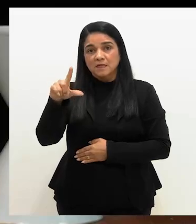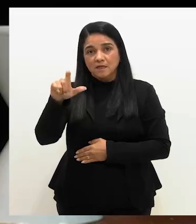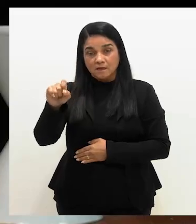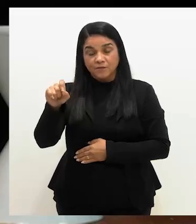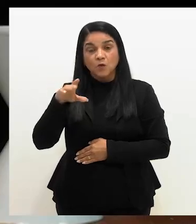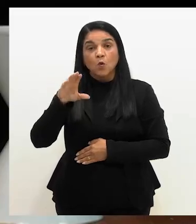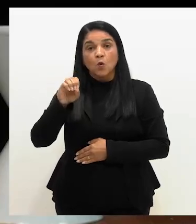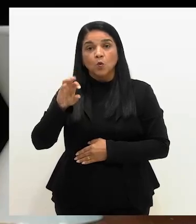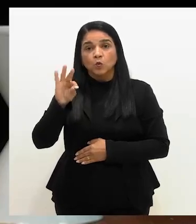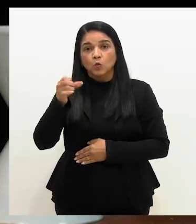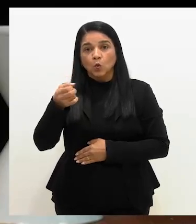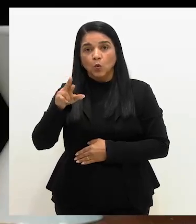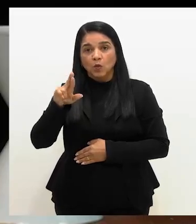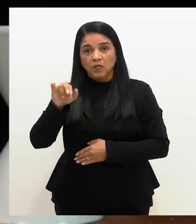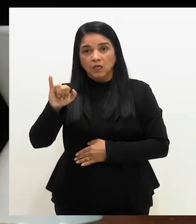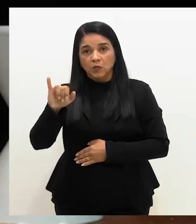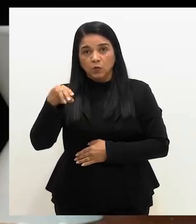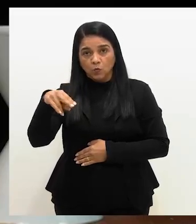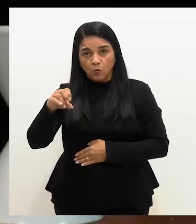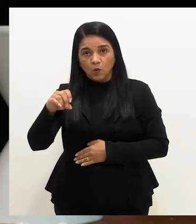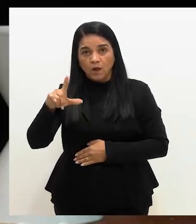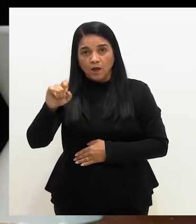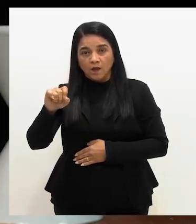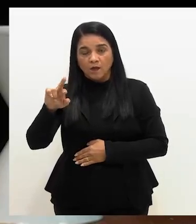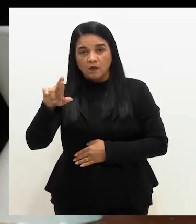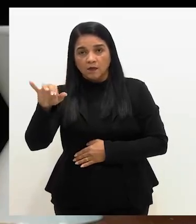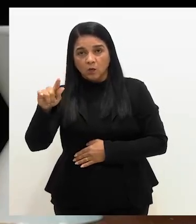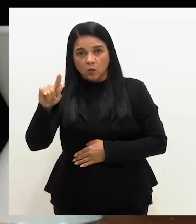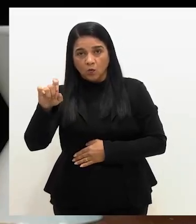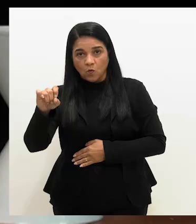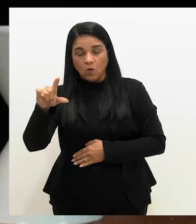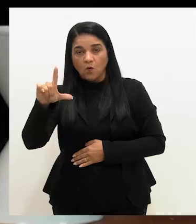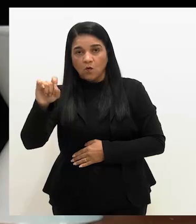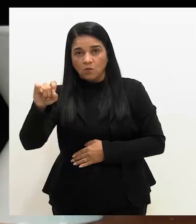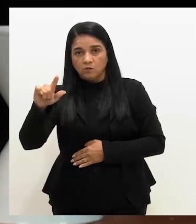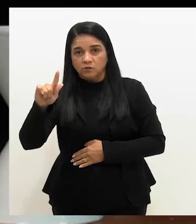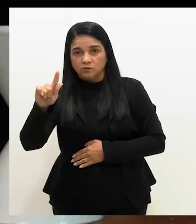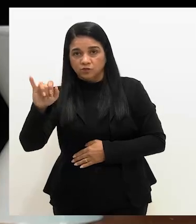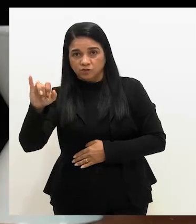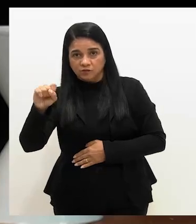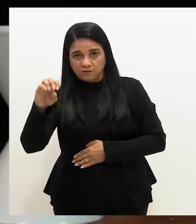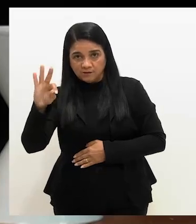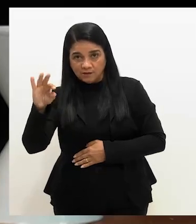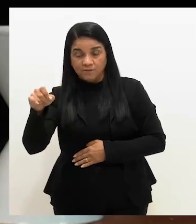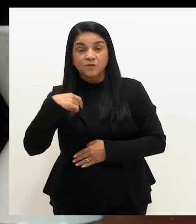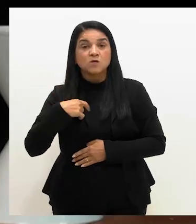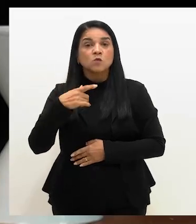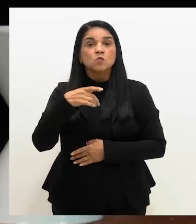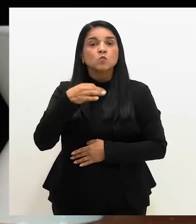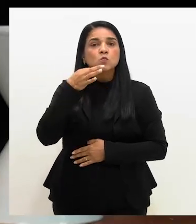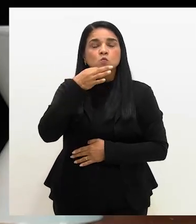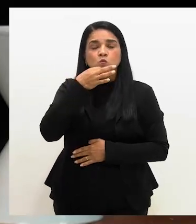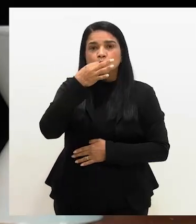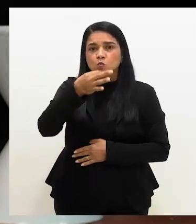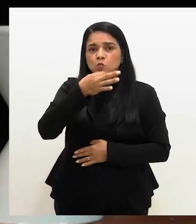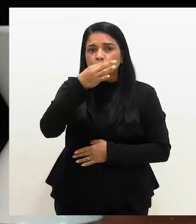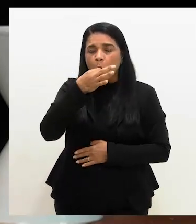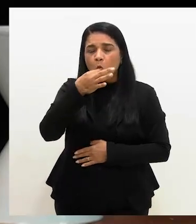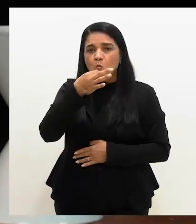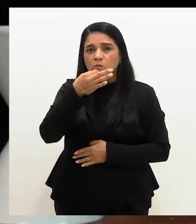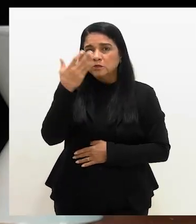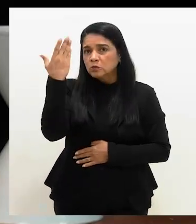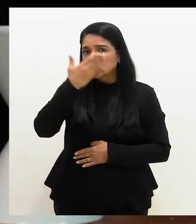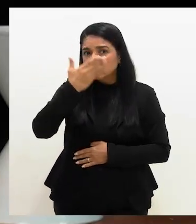otorrinolaringologista, professora da UFRJ e da Estácio de Sá, que vem nos ajudar a entender como o som pode ser invisível, mas